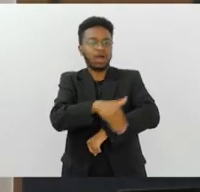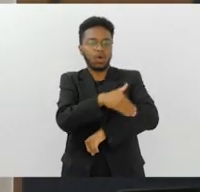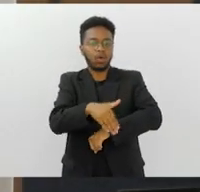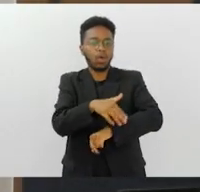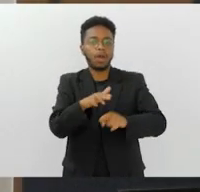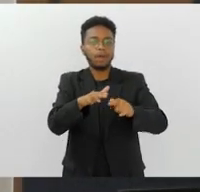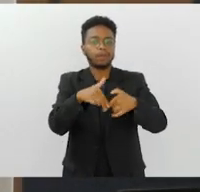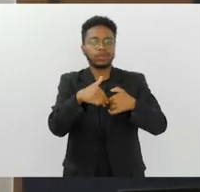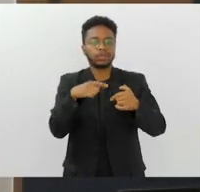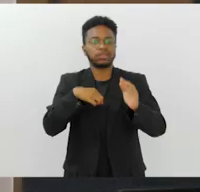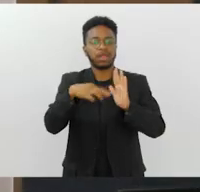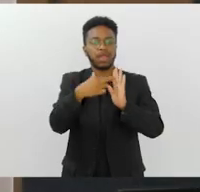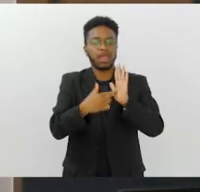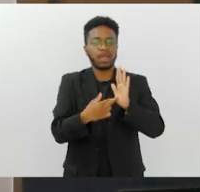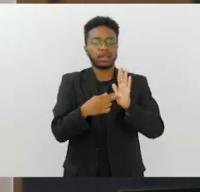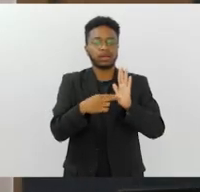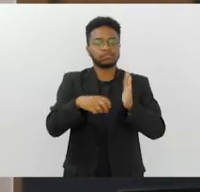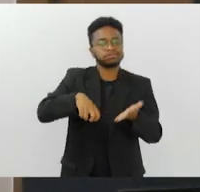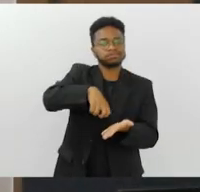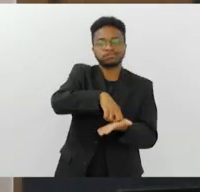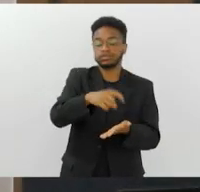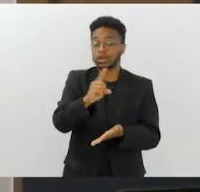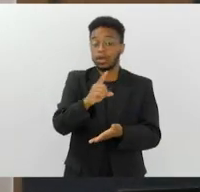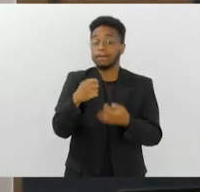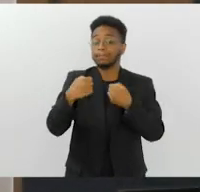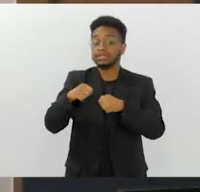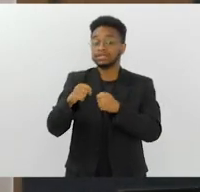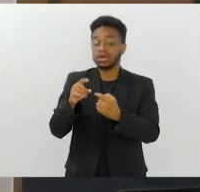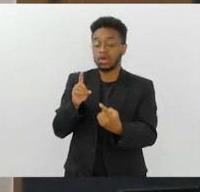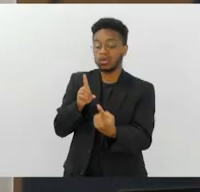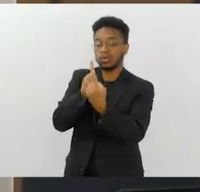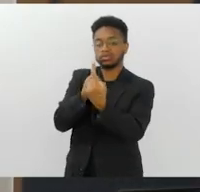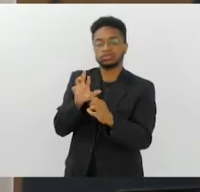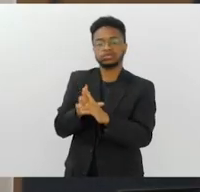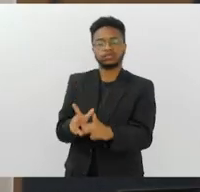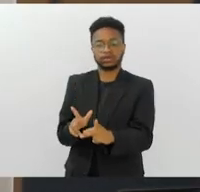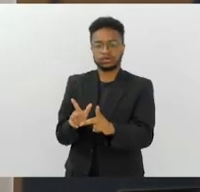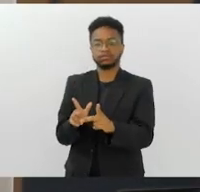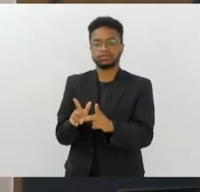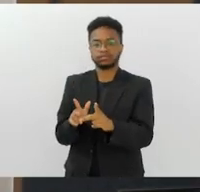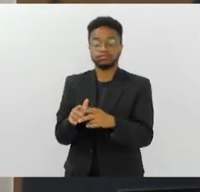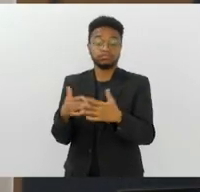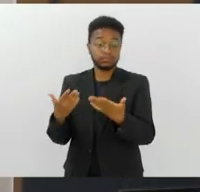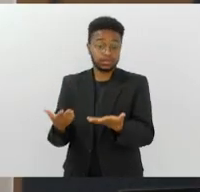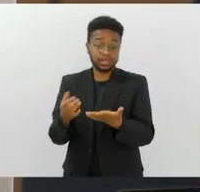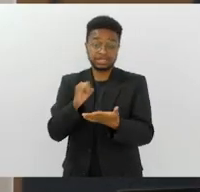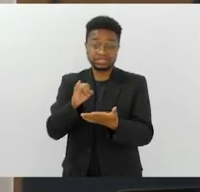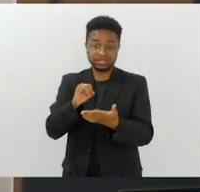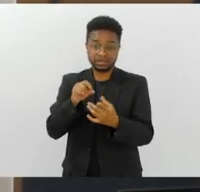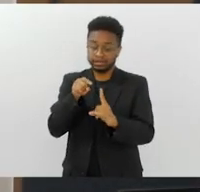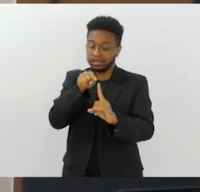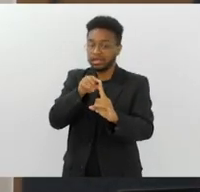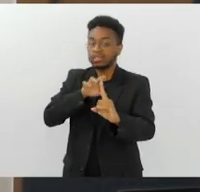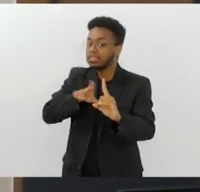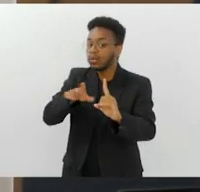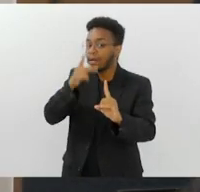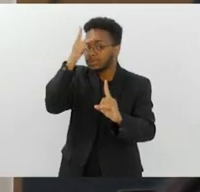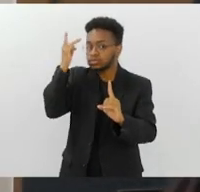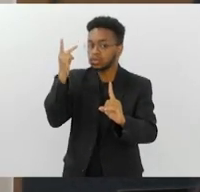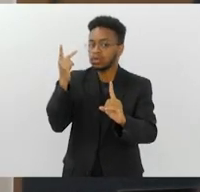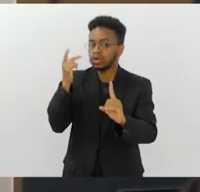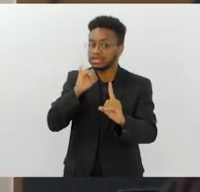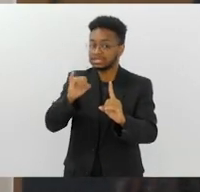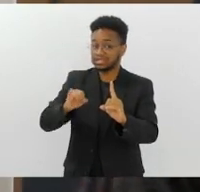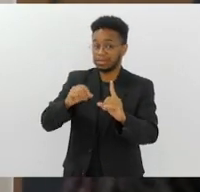simplesmente no código de processo penal ela tem que ser uma abordagem diferenciada E no caso de não ser a pessoa que são os falsos positivos